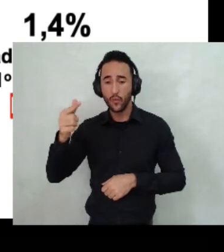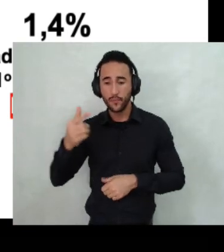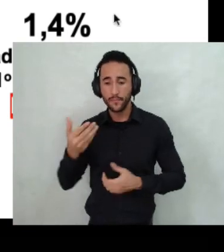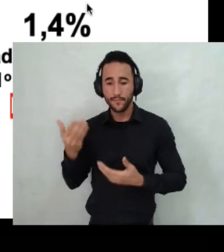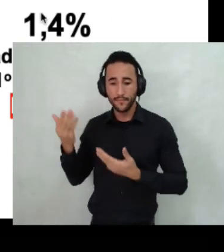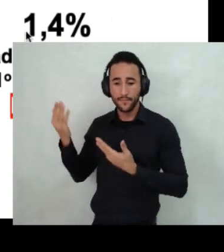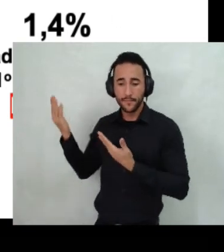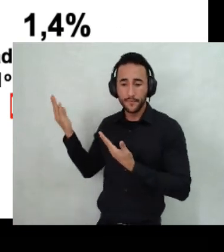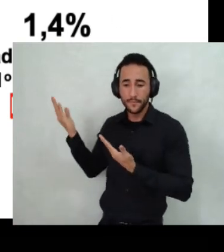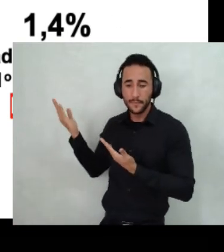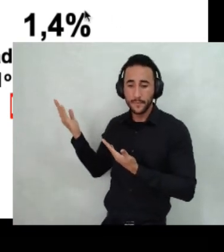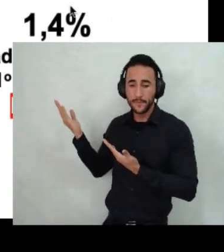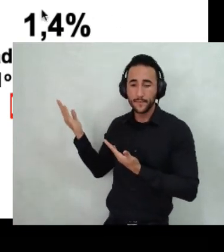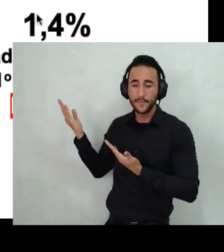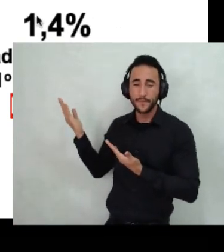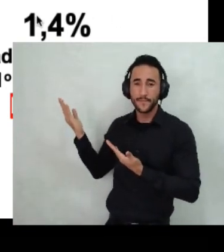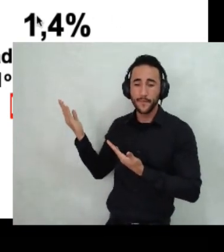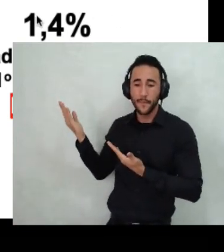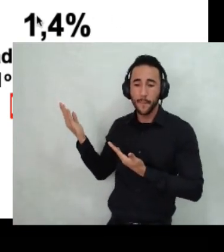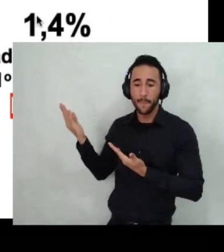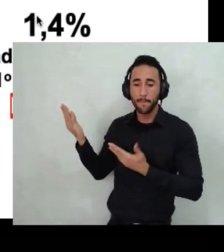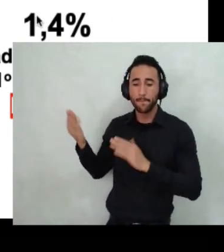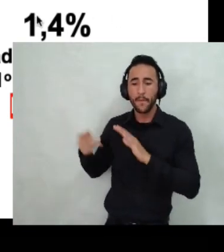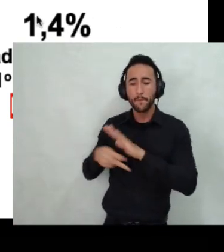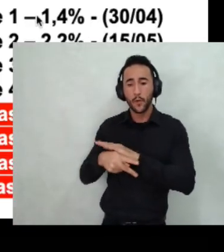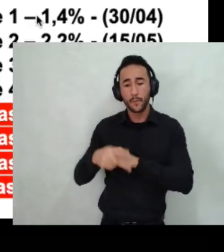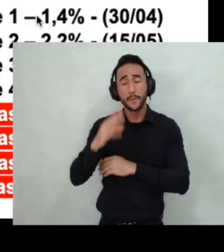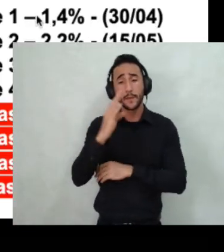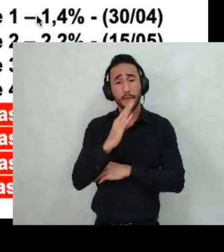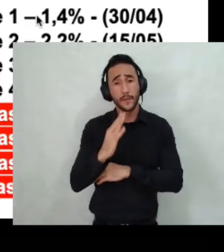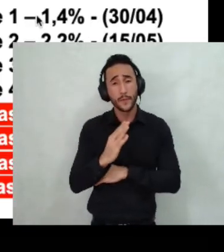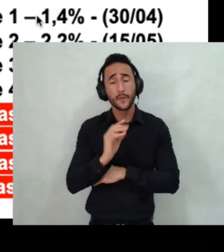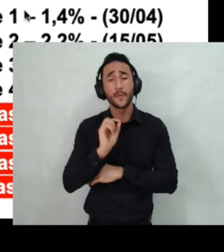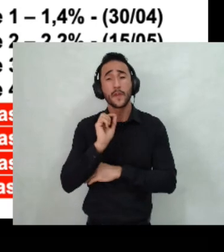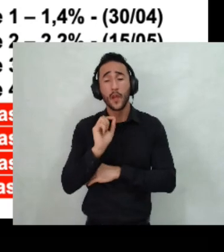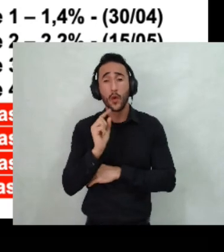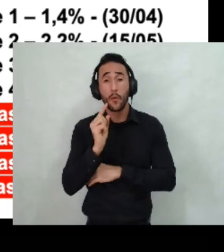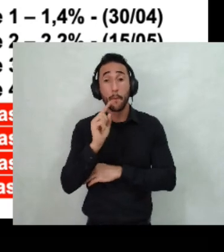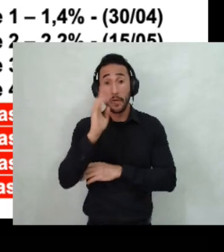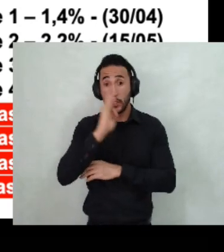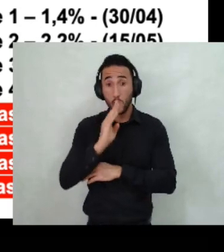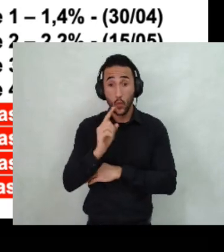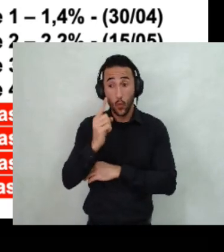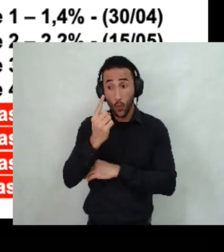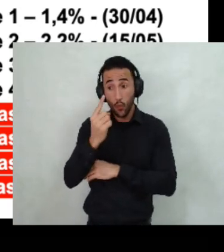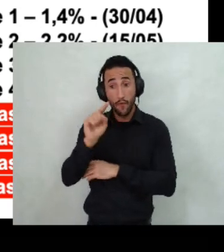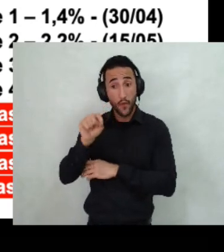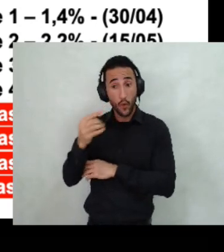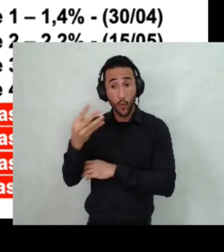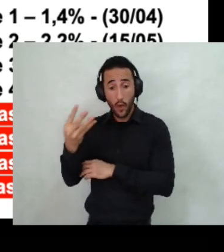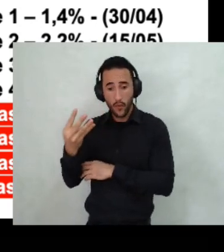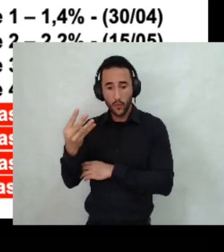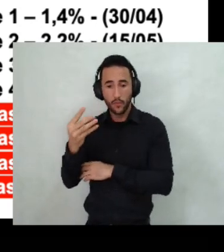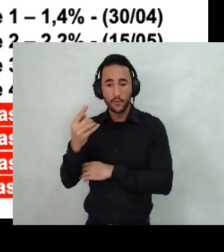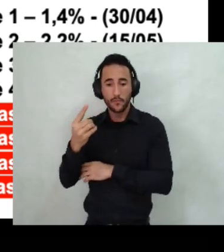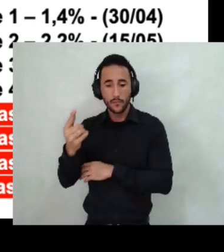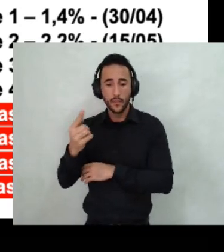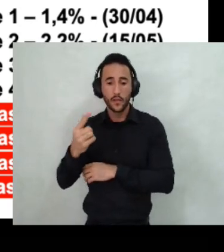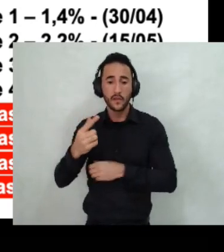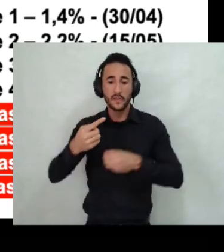os dados nacionais para o Brasil de apenas 1,4%. Ribeirão Preto, o estudo de